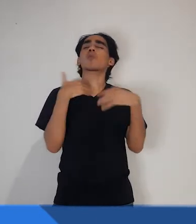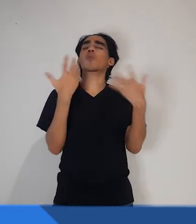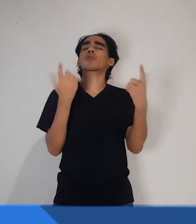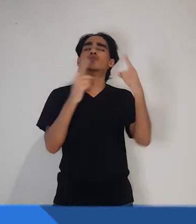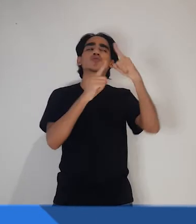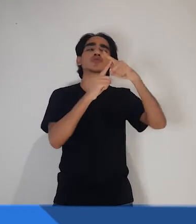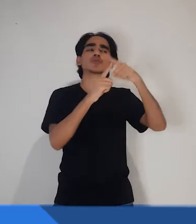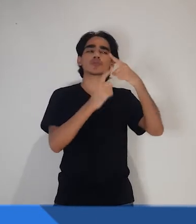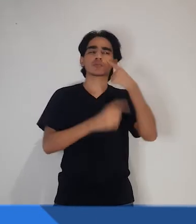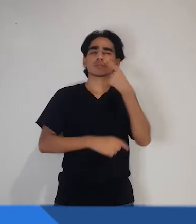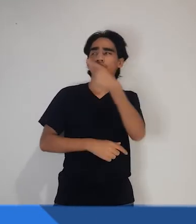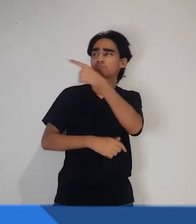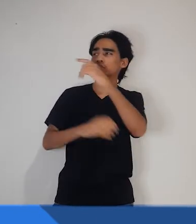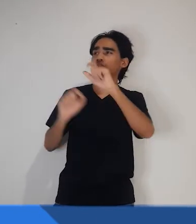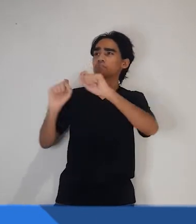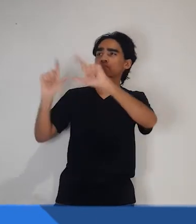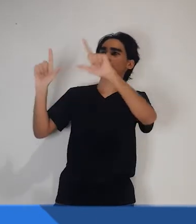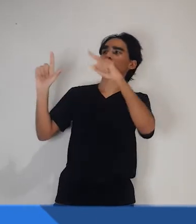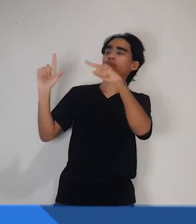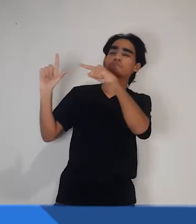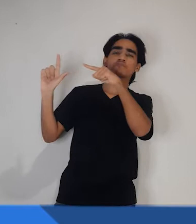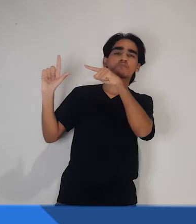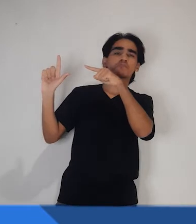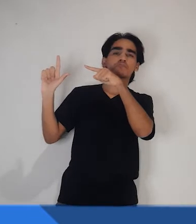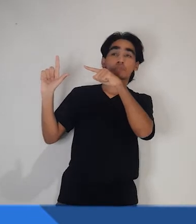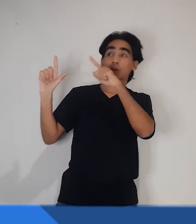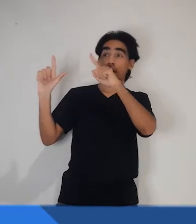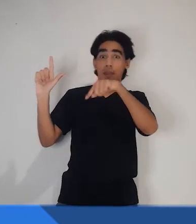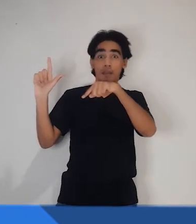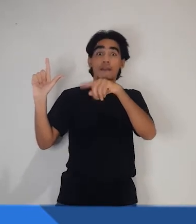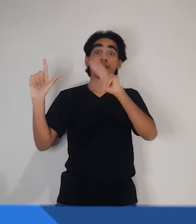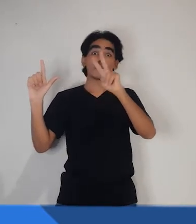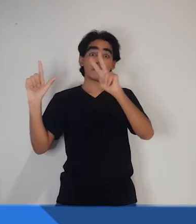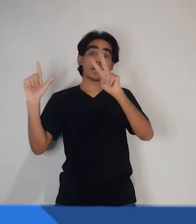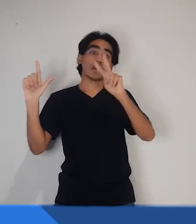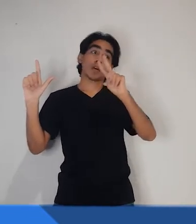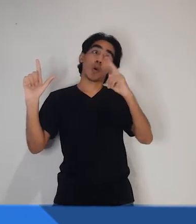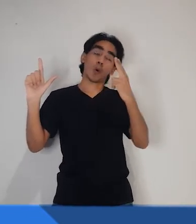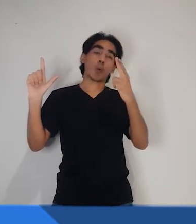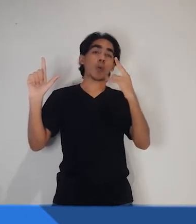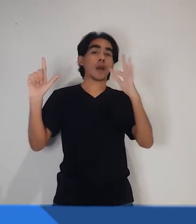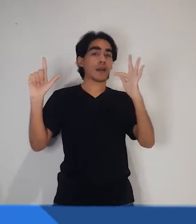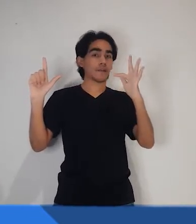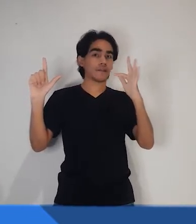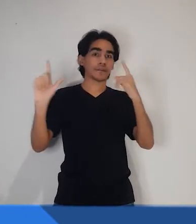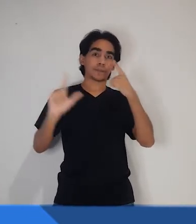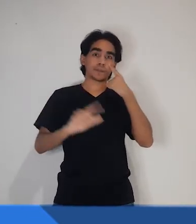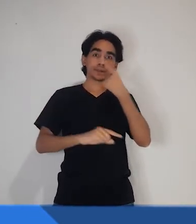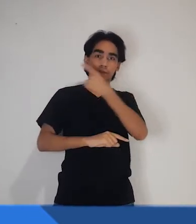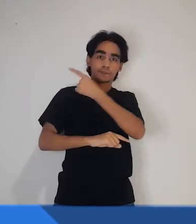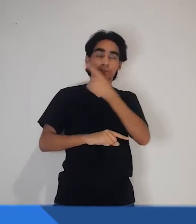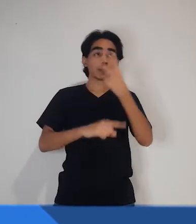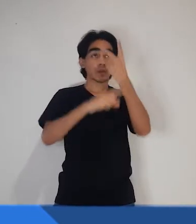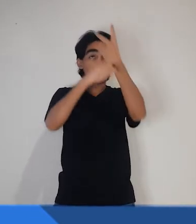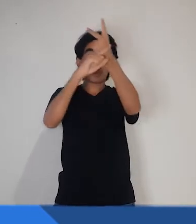Qual tipo? Vamos olhar aqui. Verdadeiro ou falso? Então, a gente vai procurar,